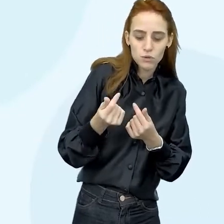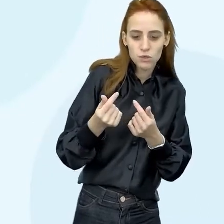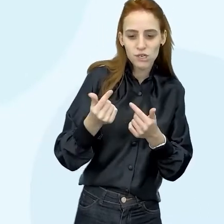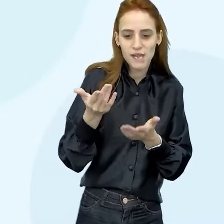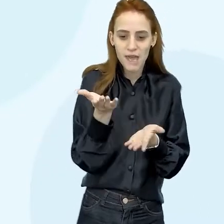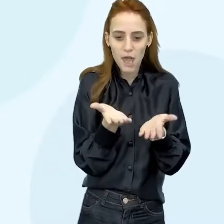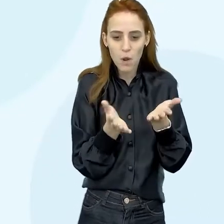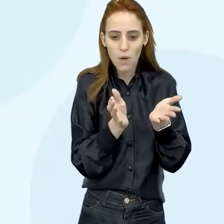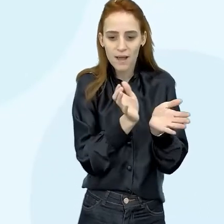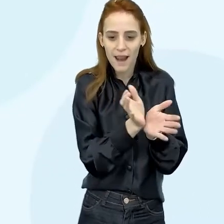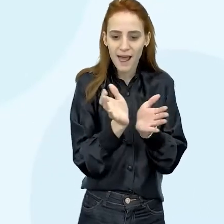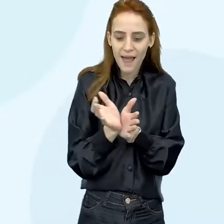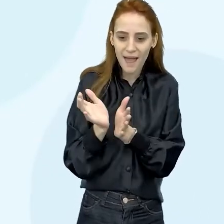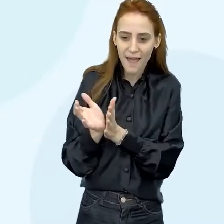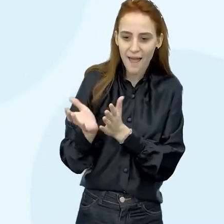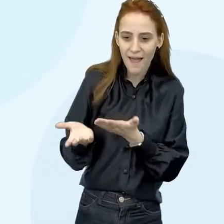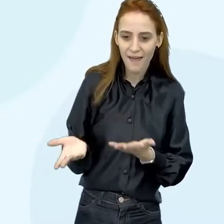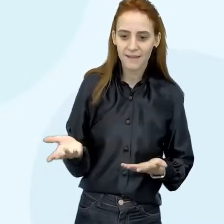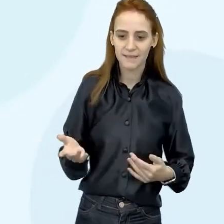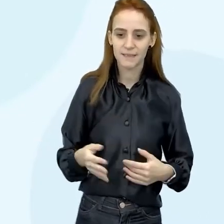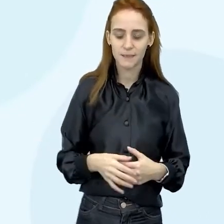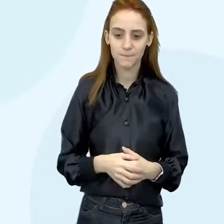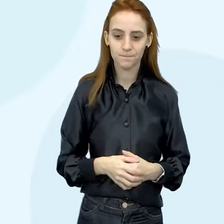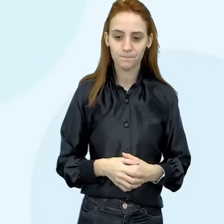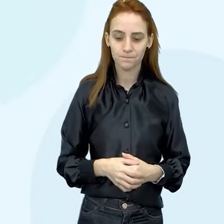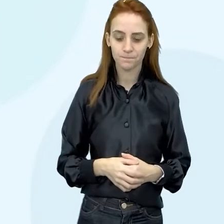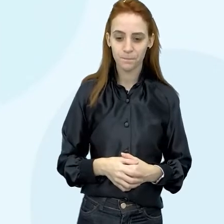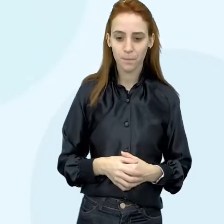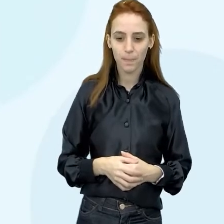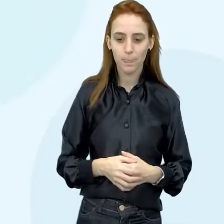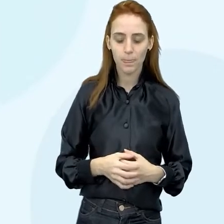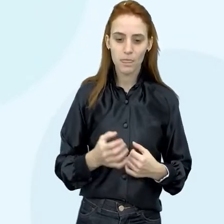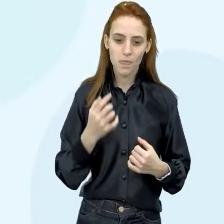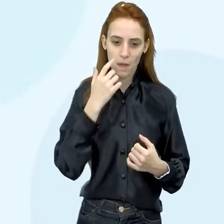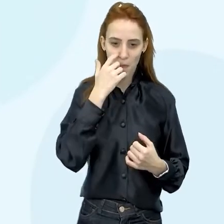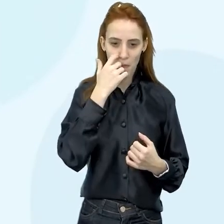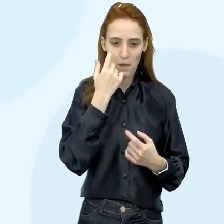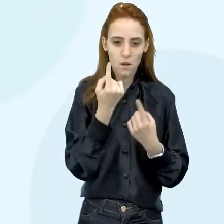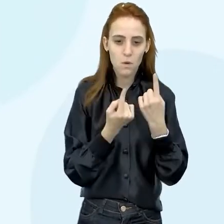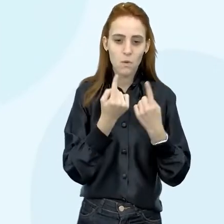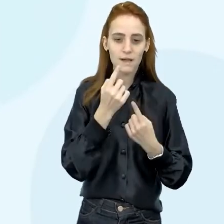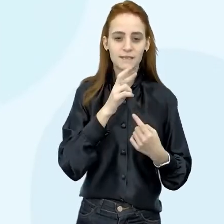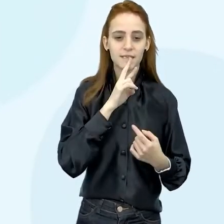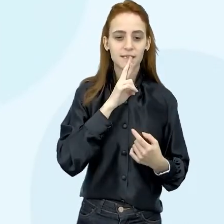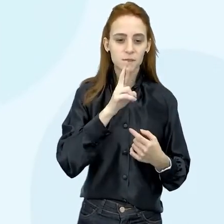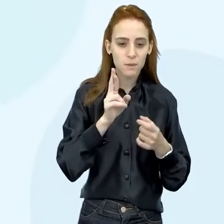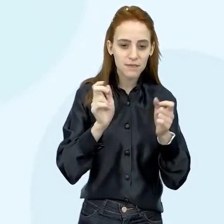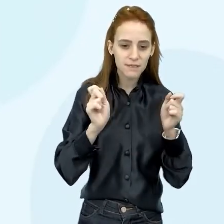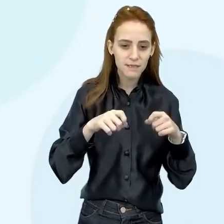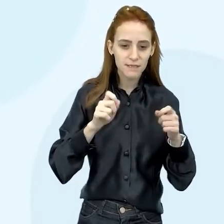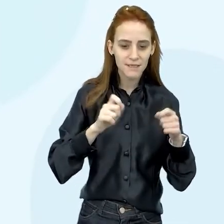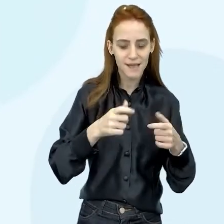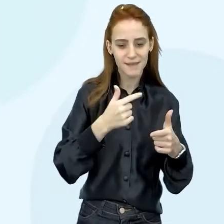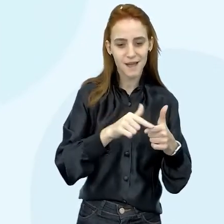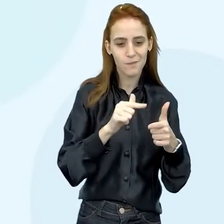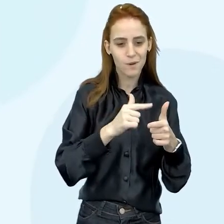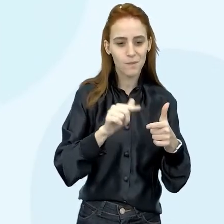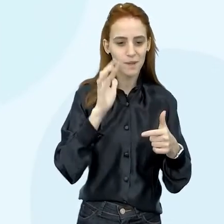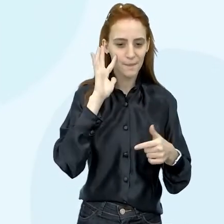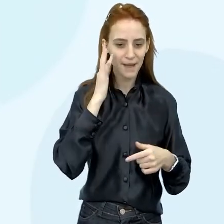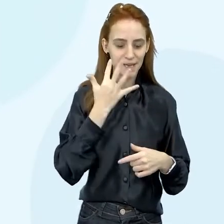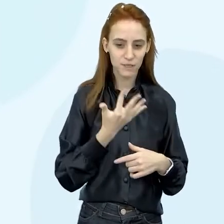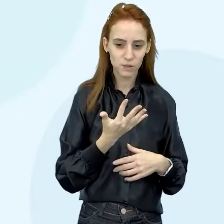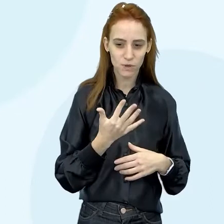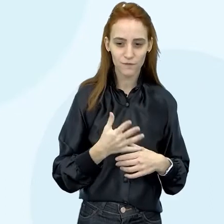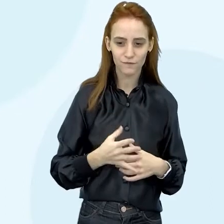20, o problema é outro. Às vezes é o mesmo, não sei. Aí você tem que ver. Quais são as respostas possíveis para esses problemas, esses questionamentos? É o que a gente